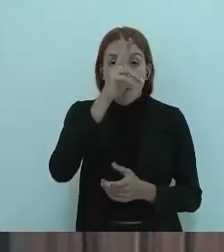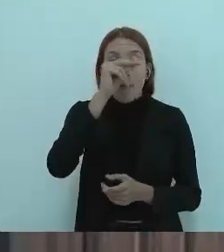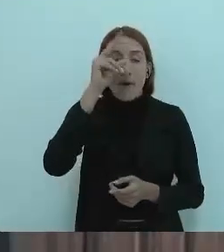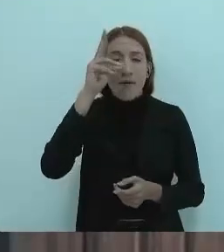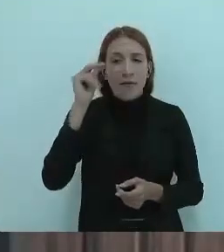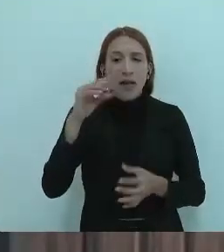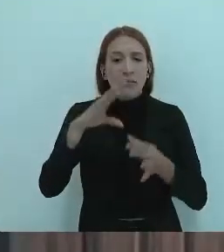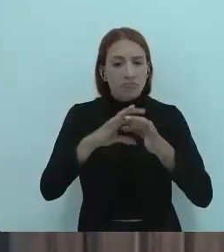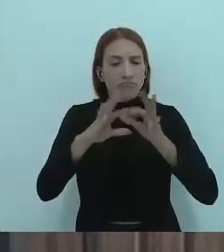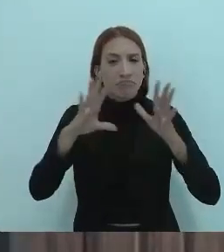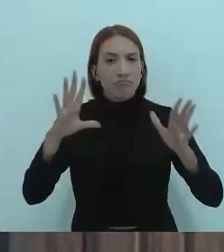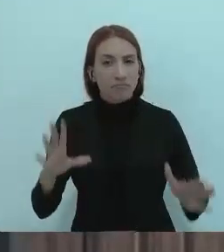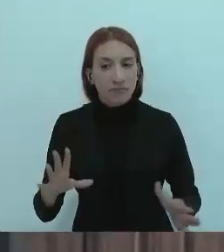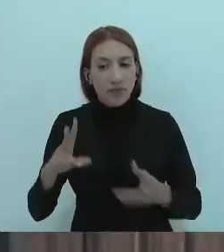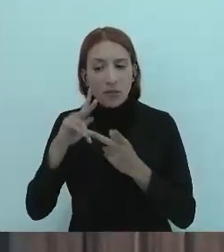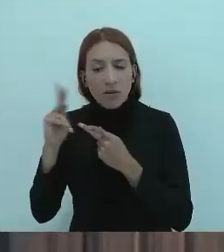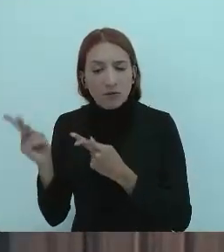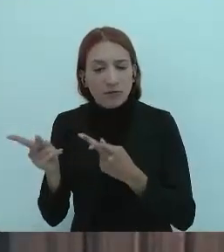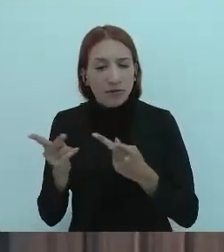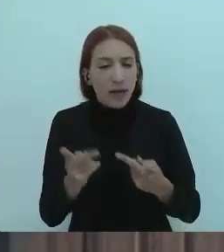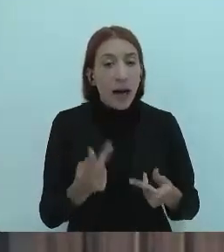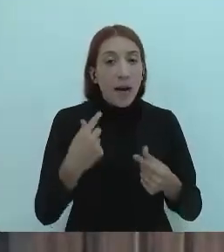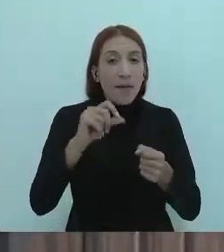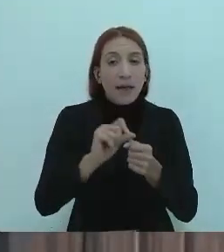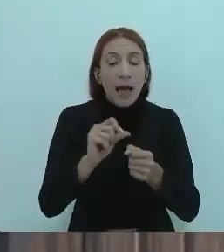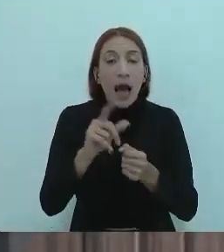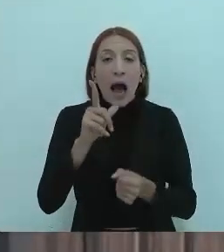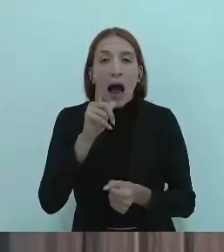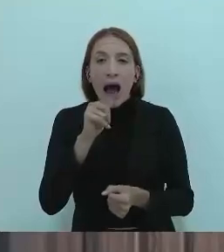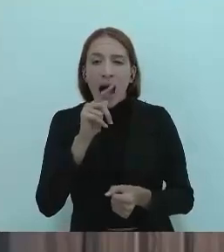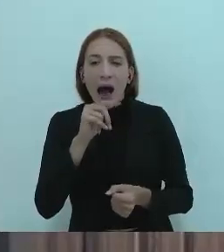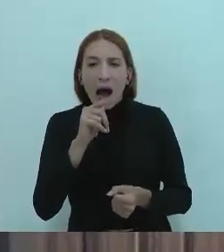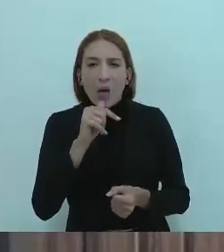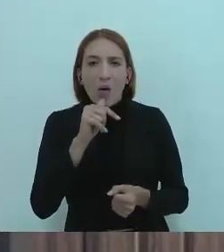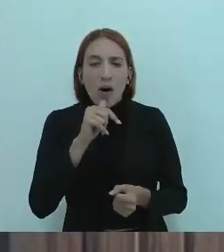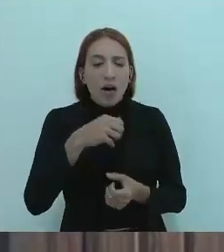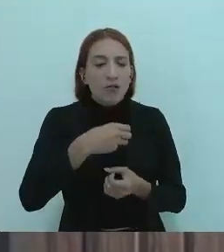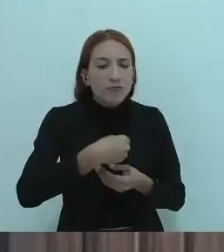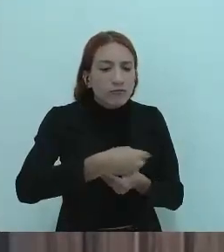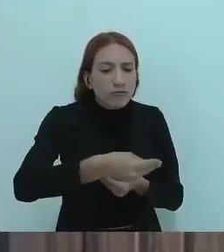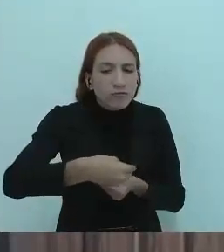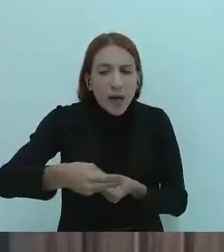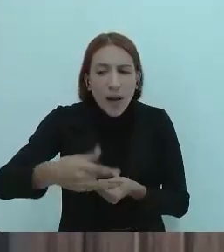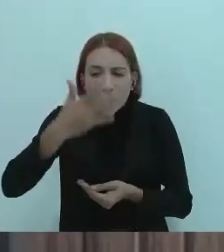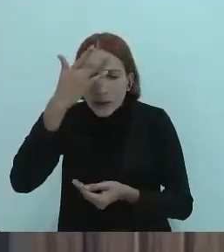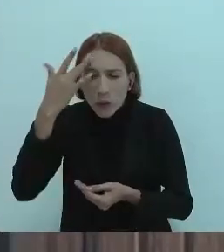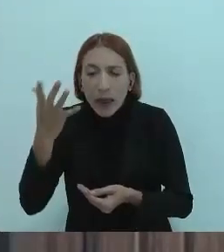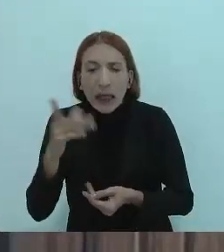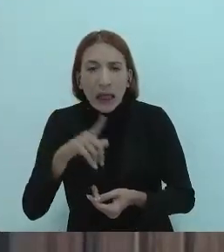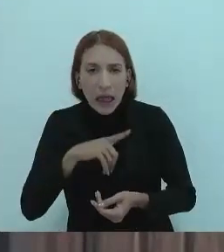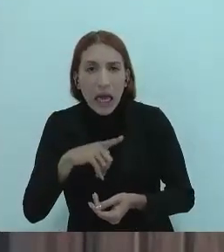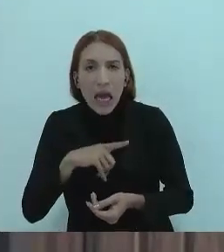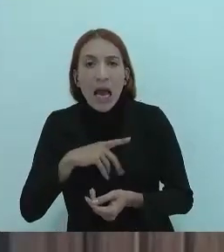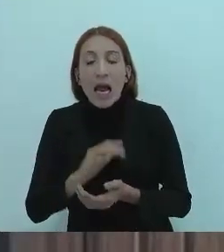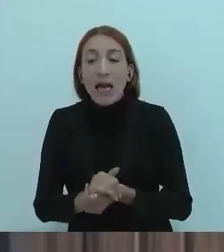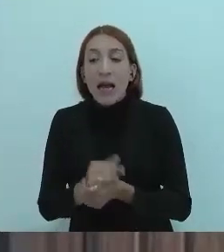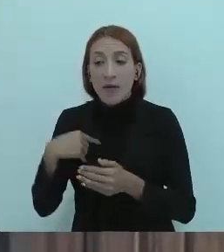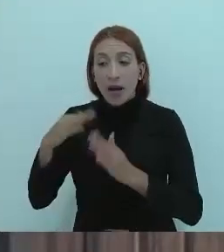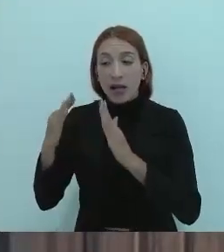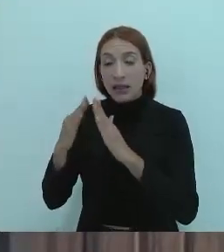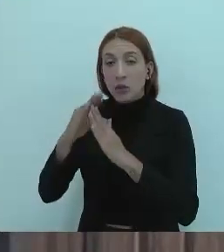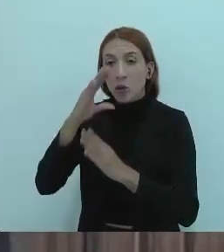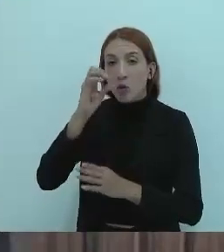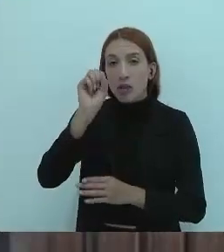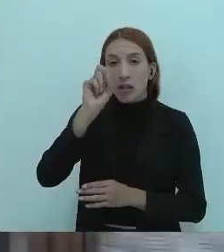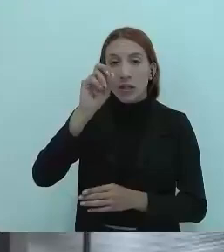Marcelo autorizou a visita para que seja distribuída a água para aquela comunidade e estivemos Na residência da nossa amiga Constantina